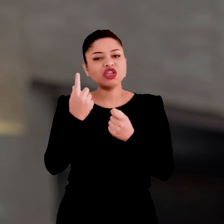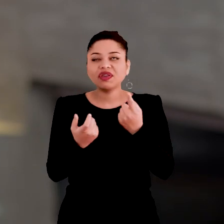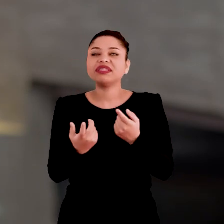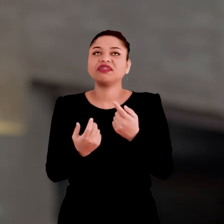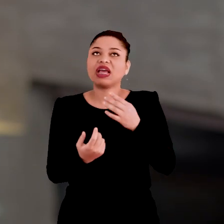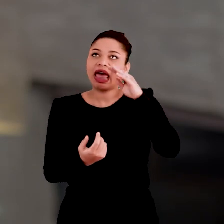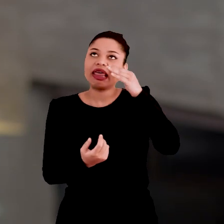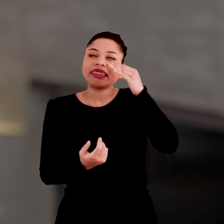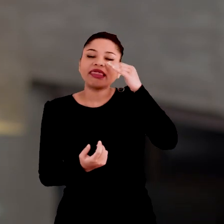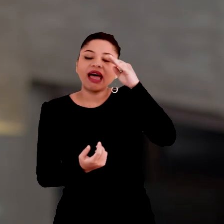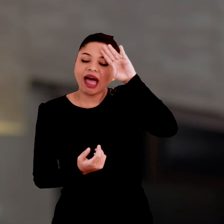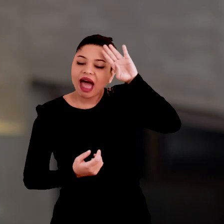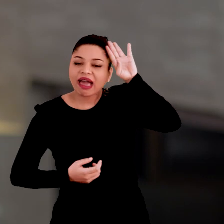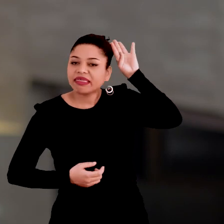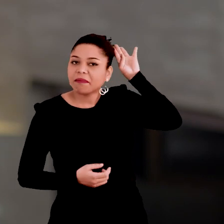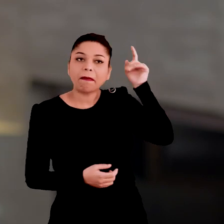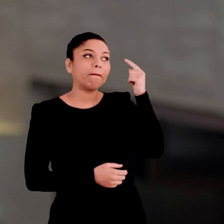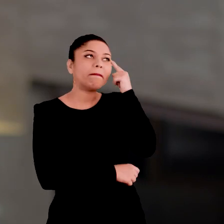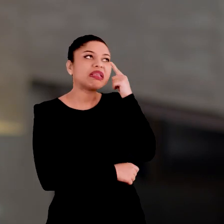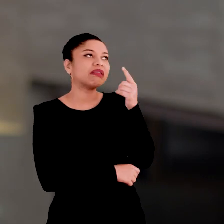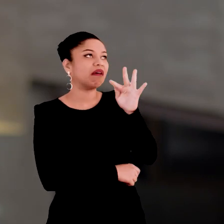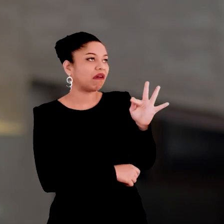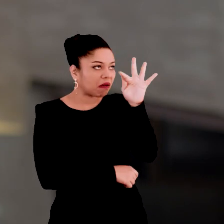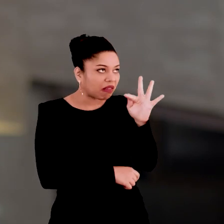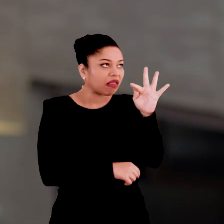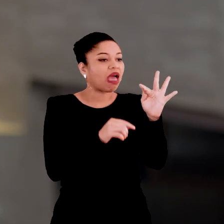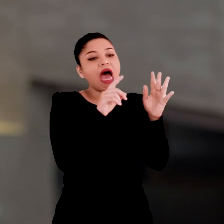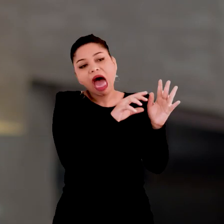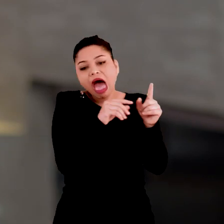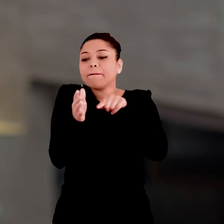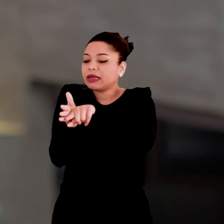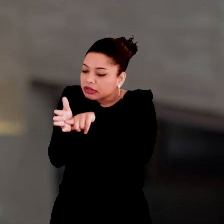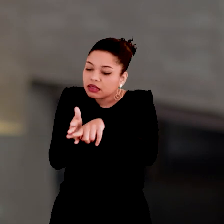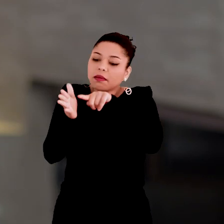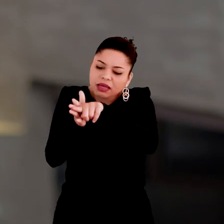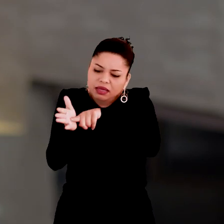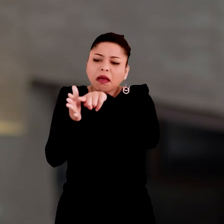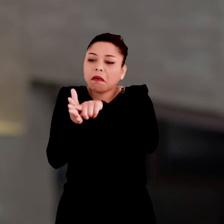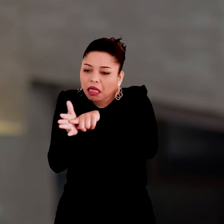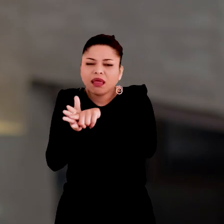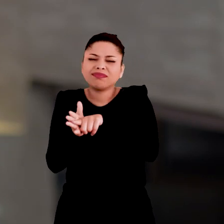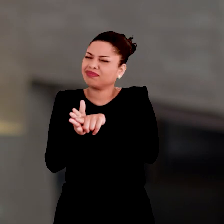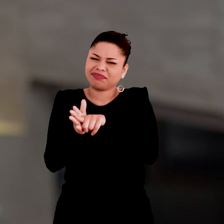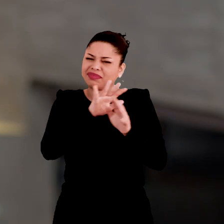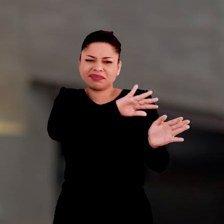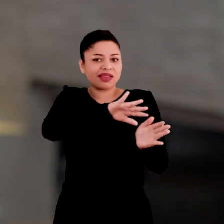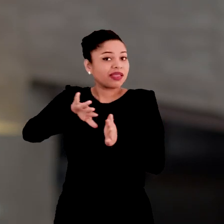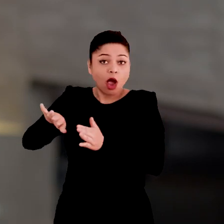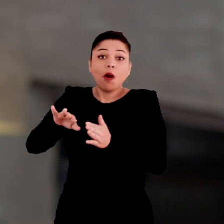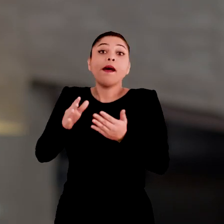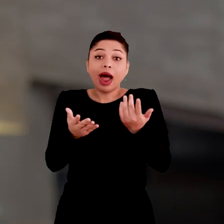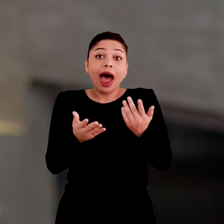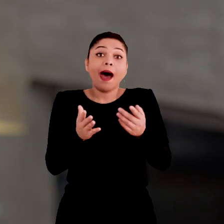academia a ideia de que projeto como pesquisa, né? E eu acho que a gente vai apresentar aqui projeto como